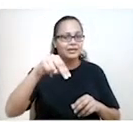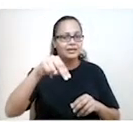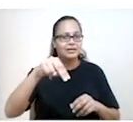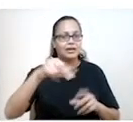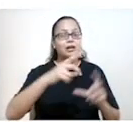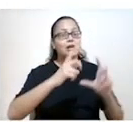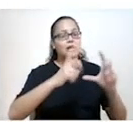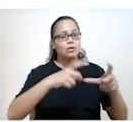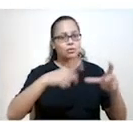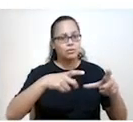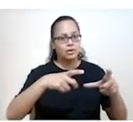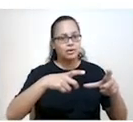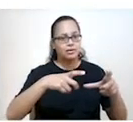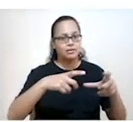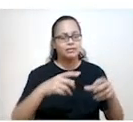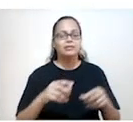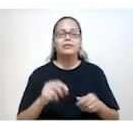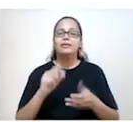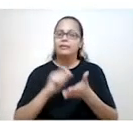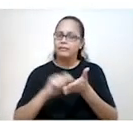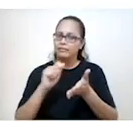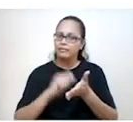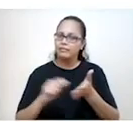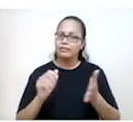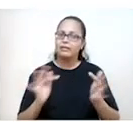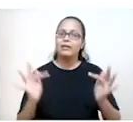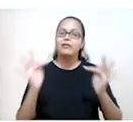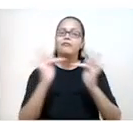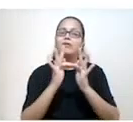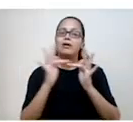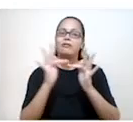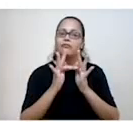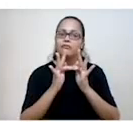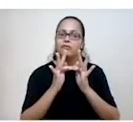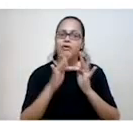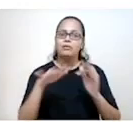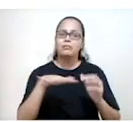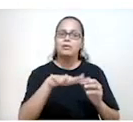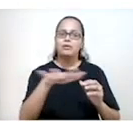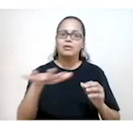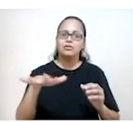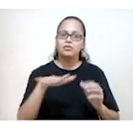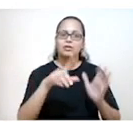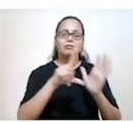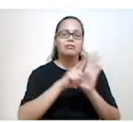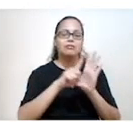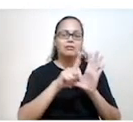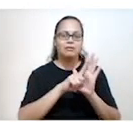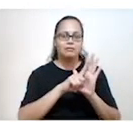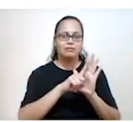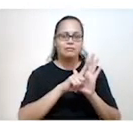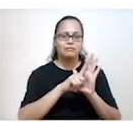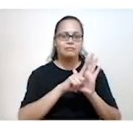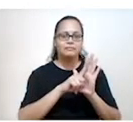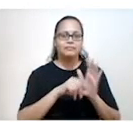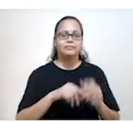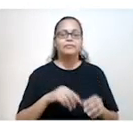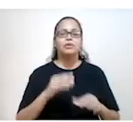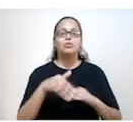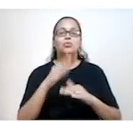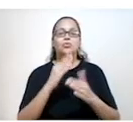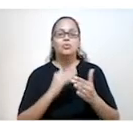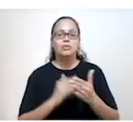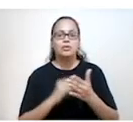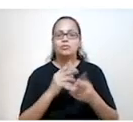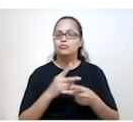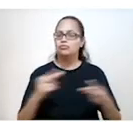Escreva a fórmula geral ou lei de formação que relaciona a posição da figura com o total de elementos. Então aqui está a tabela para